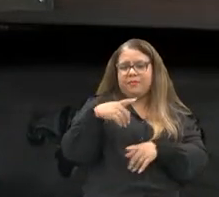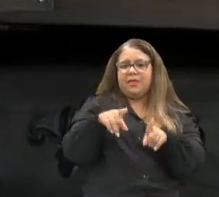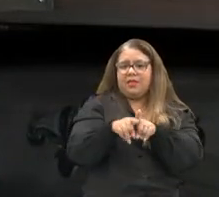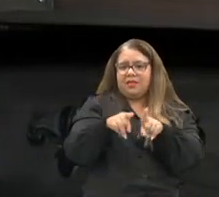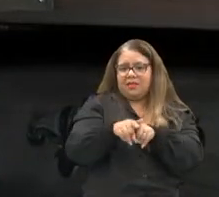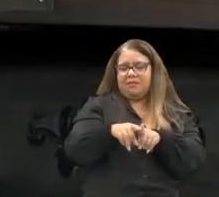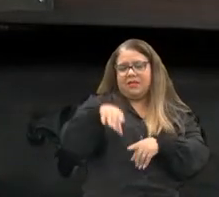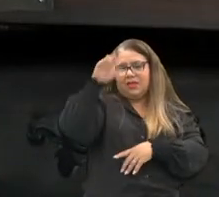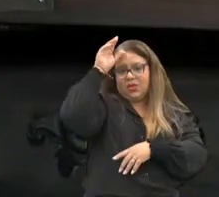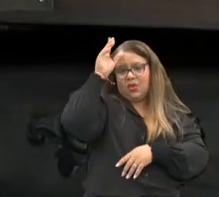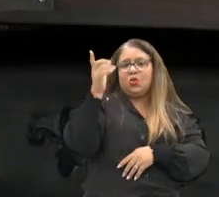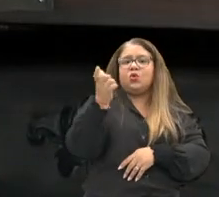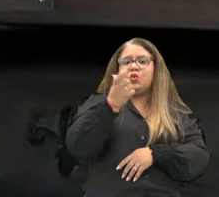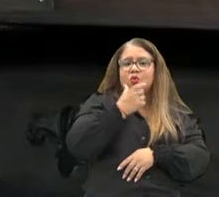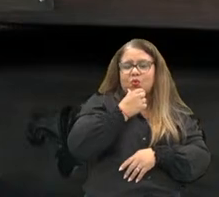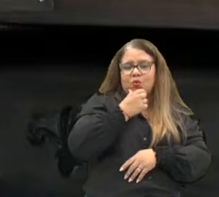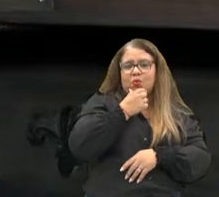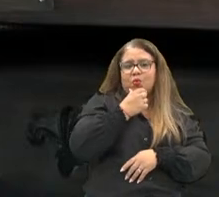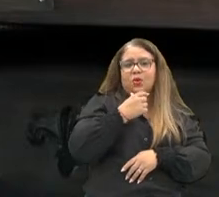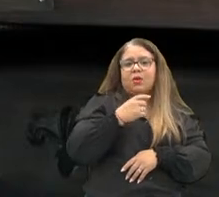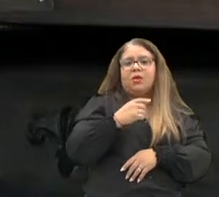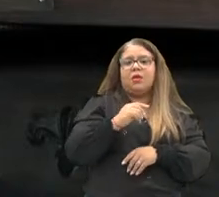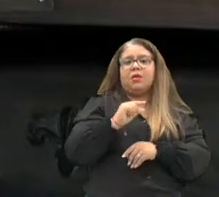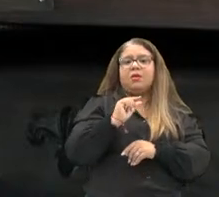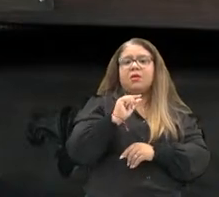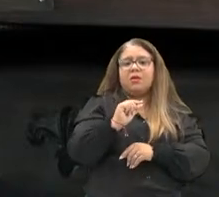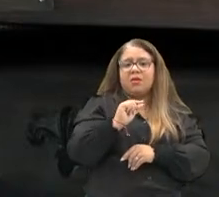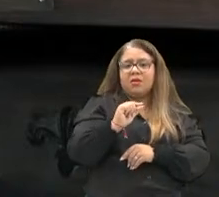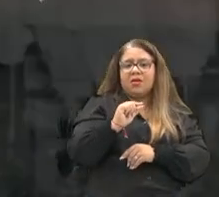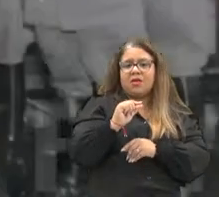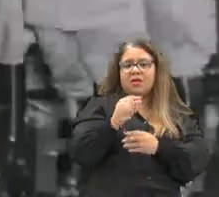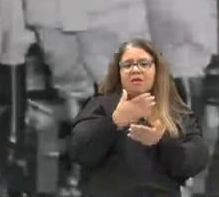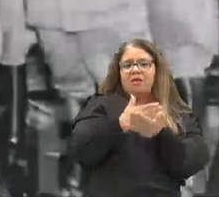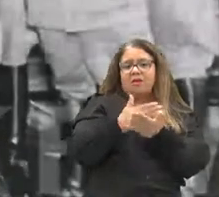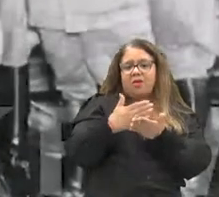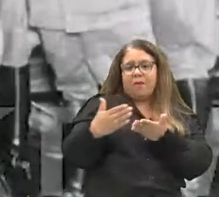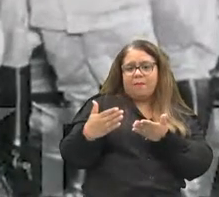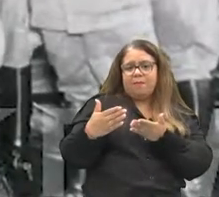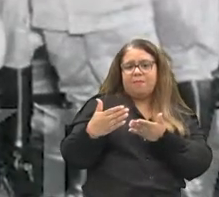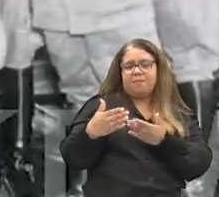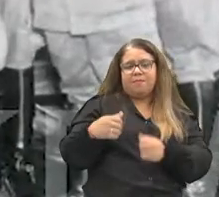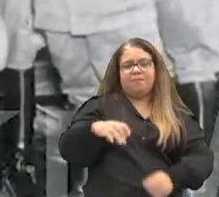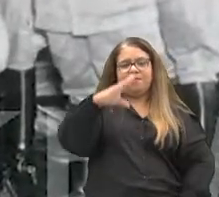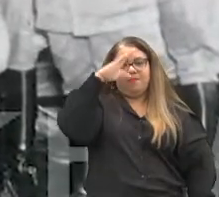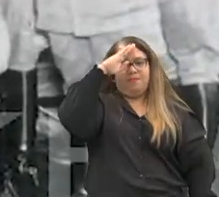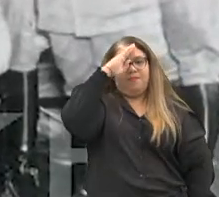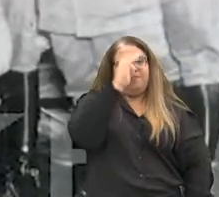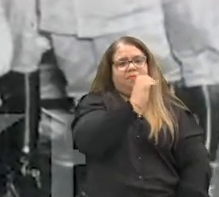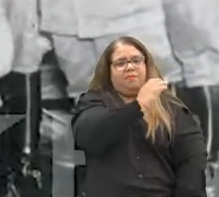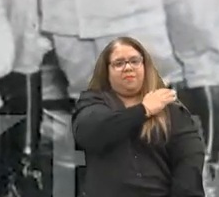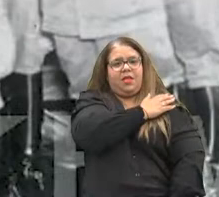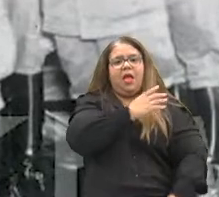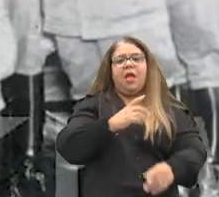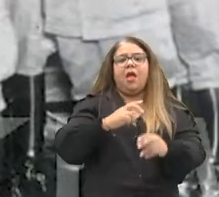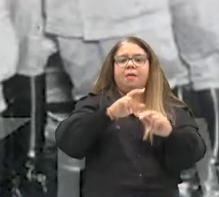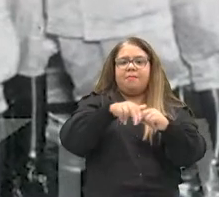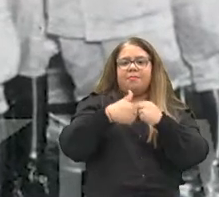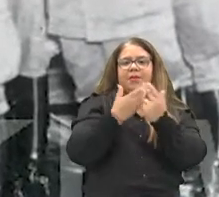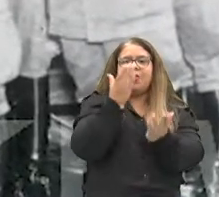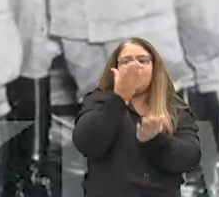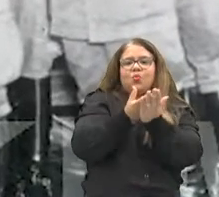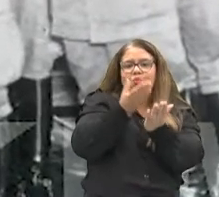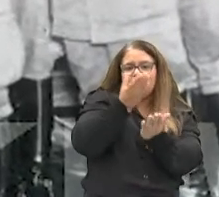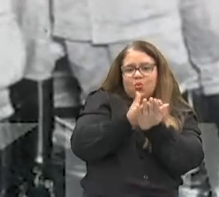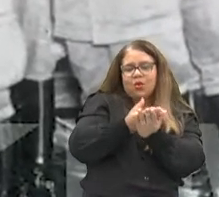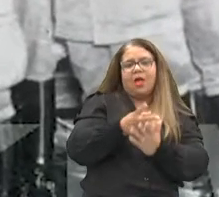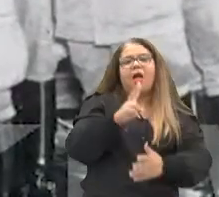dos filhos homens, tio Filinto ingressou no Exército para poder estudar. E aí ele foi